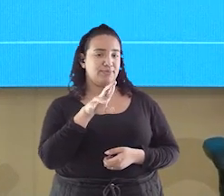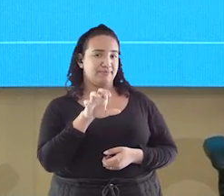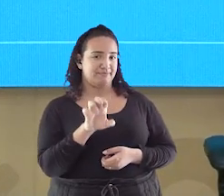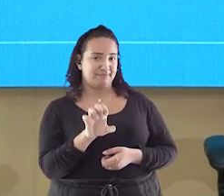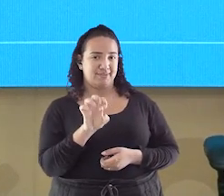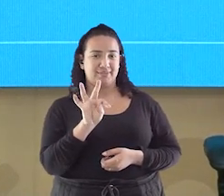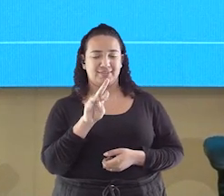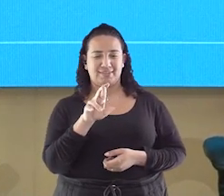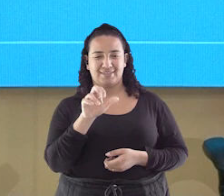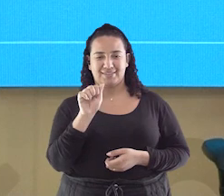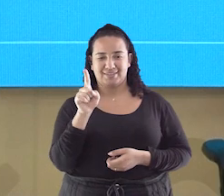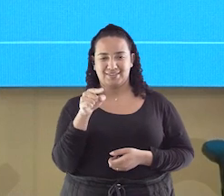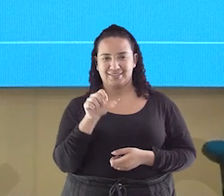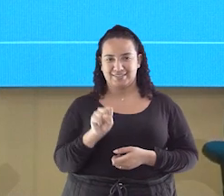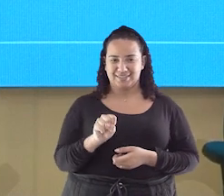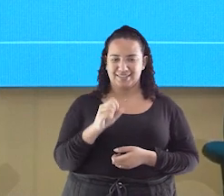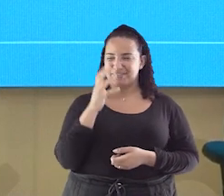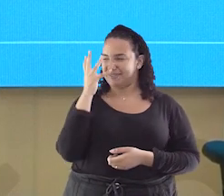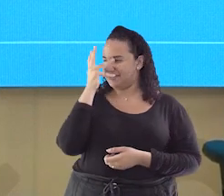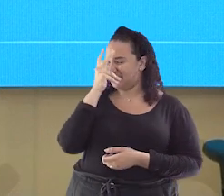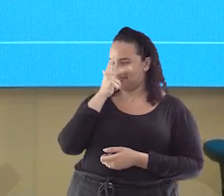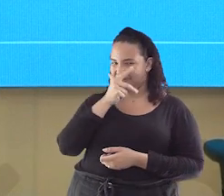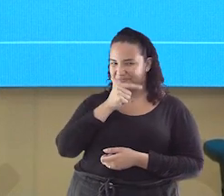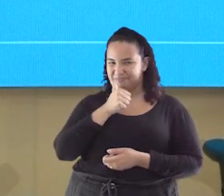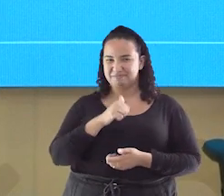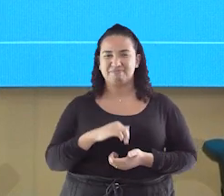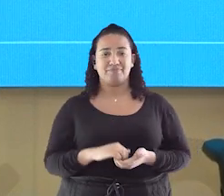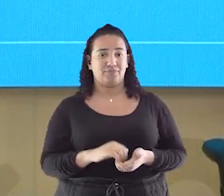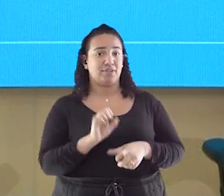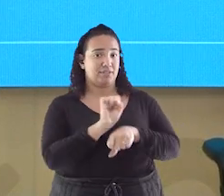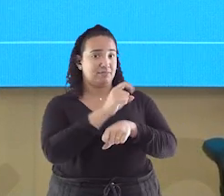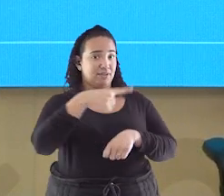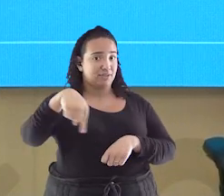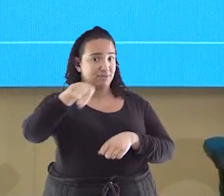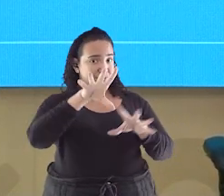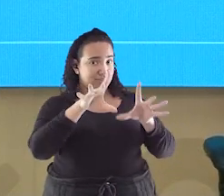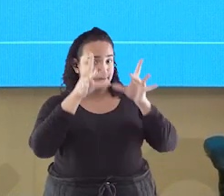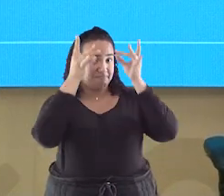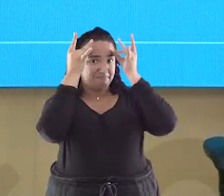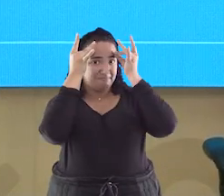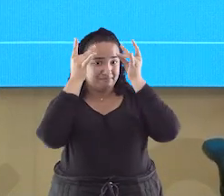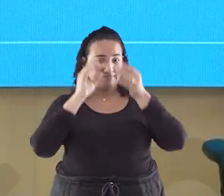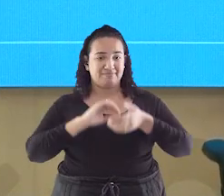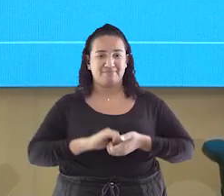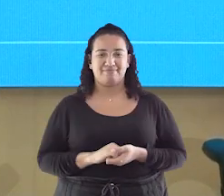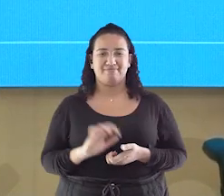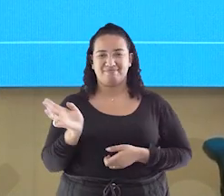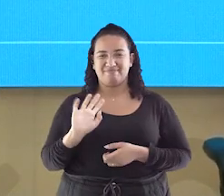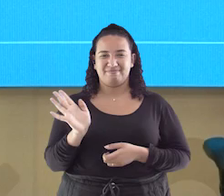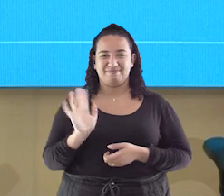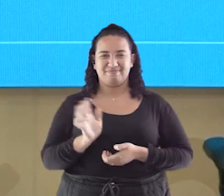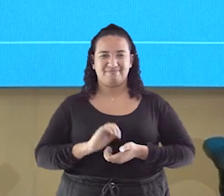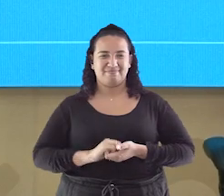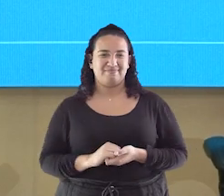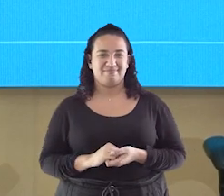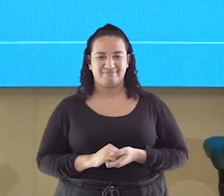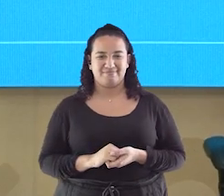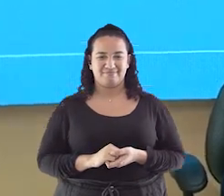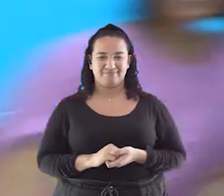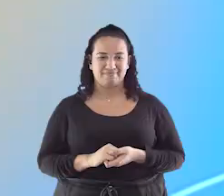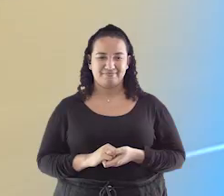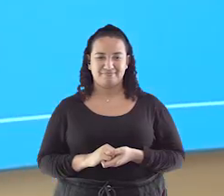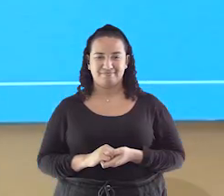sobre, trás. Ficou bonito, Isso hein? aí, valeu. Espero que todo mundo tenha aprendido, hein? Tchau, tchau.